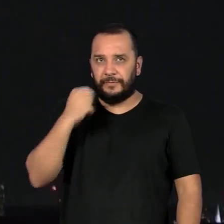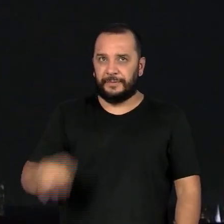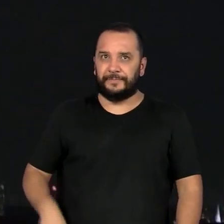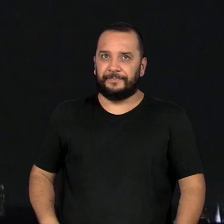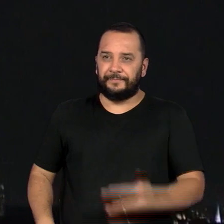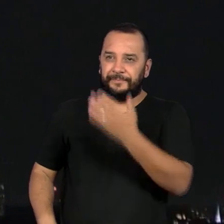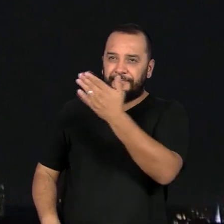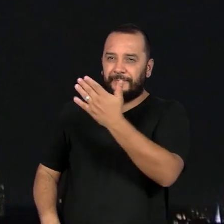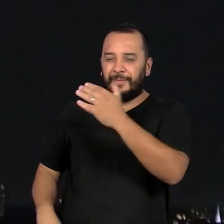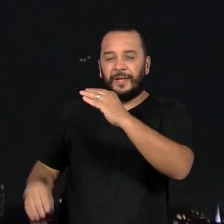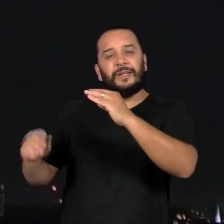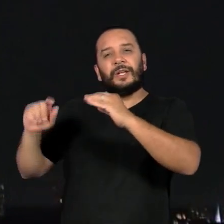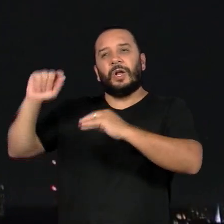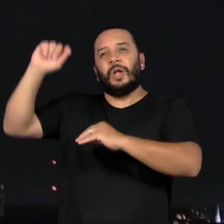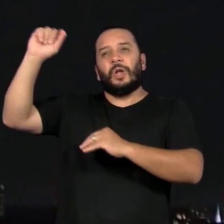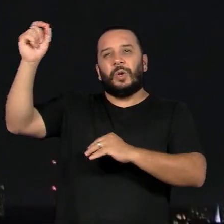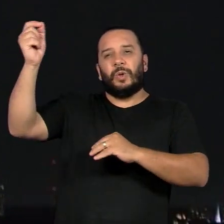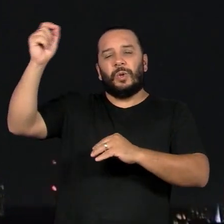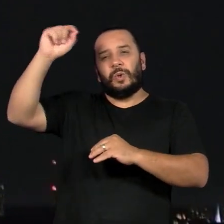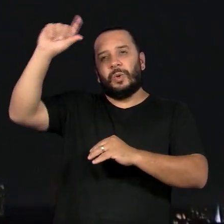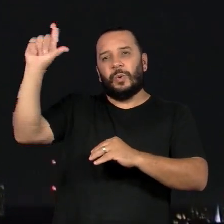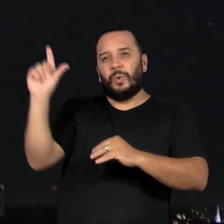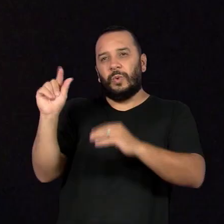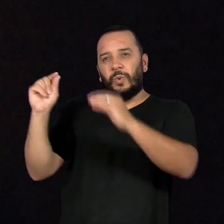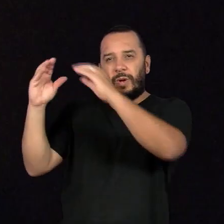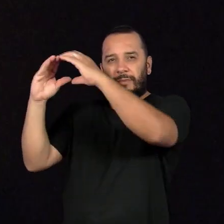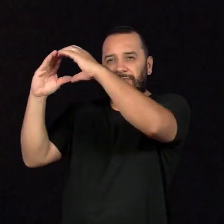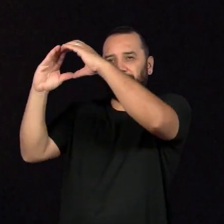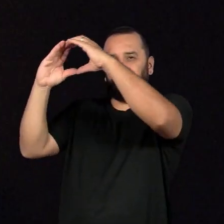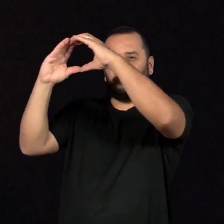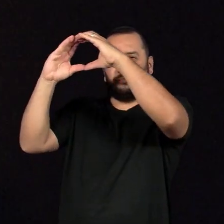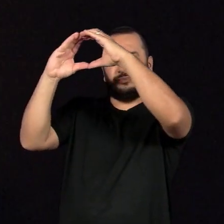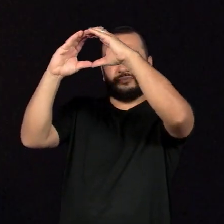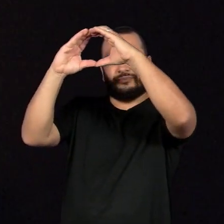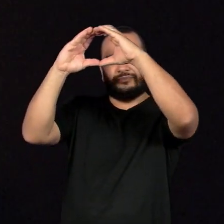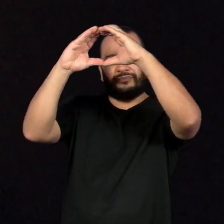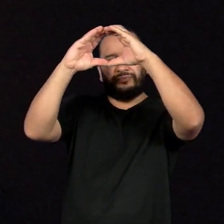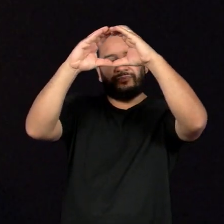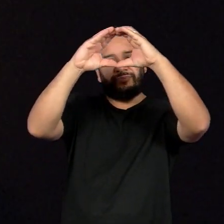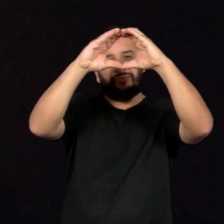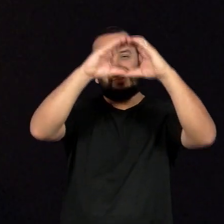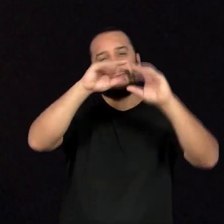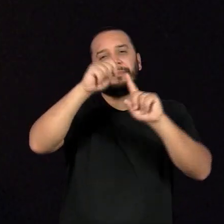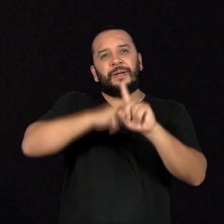Duas superluas iluminam o céu em agosto. No último dia 1º do